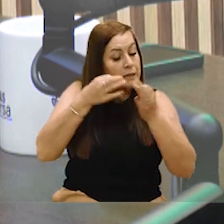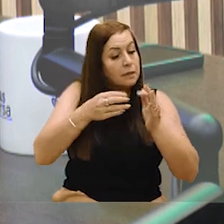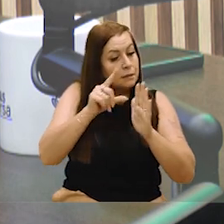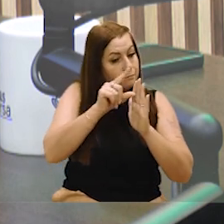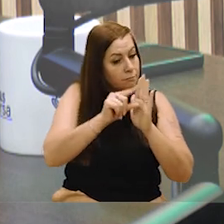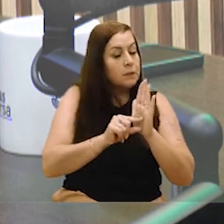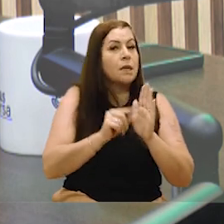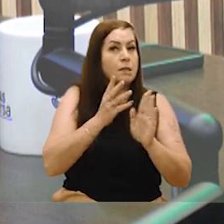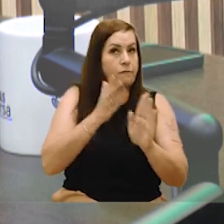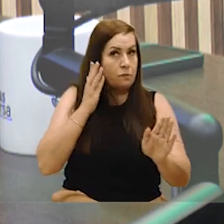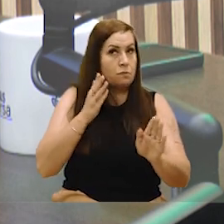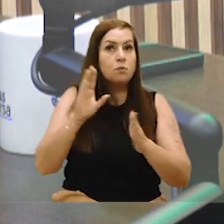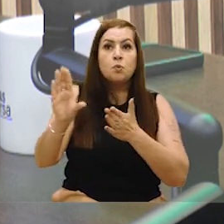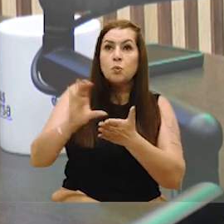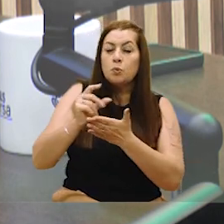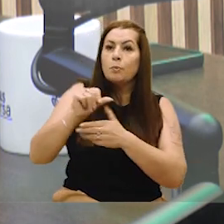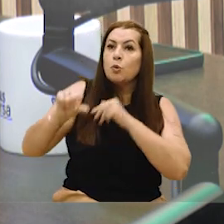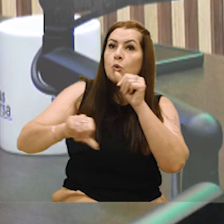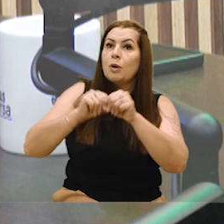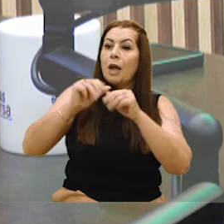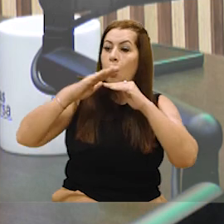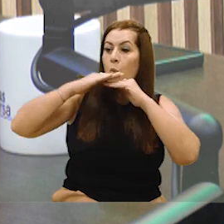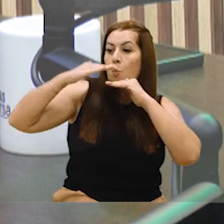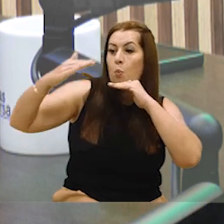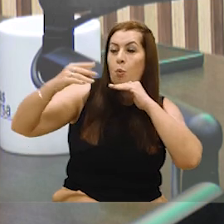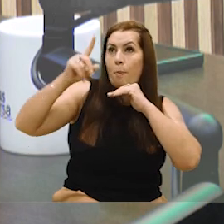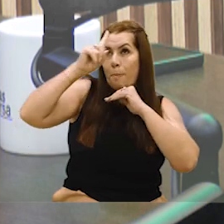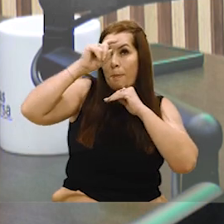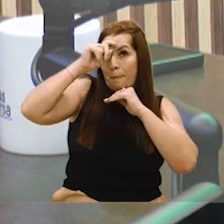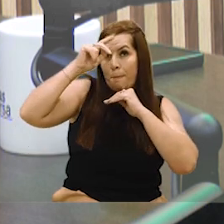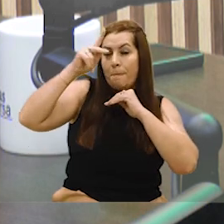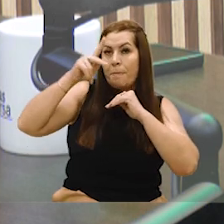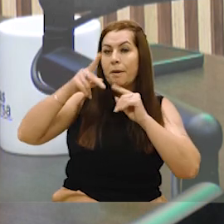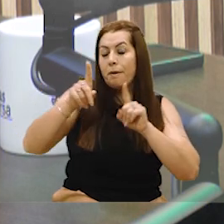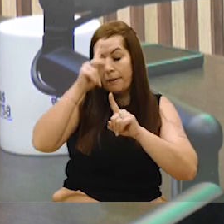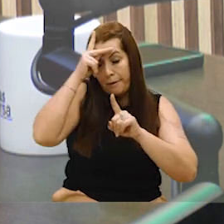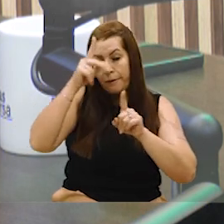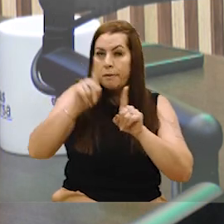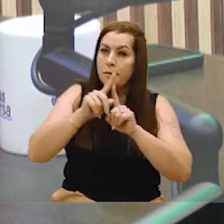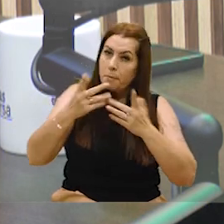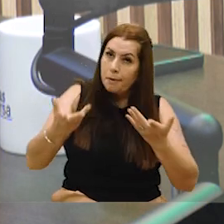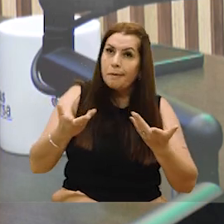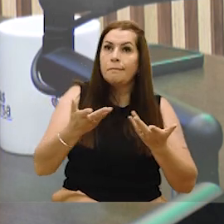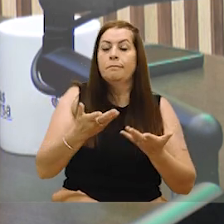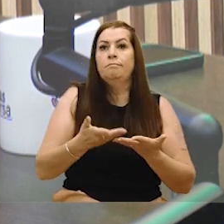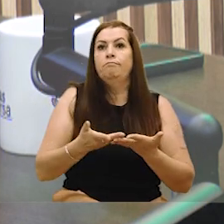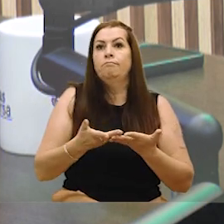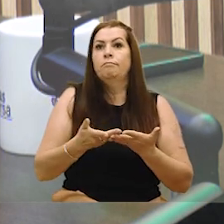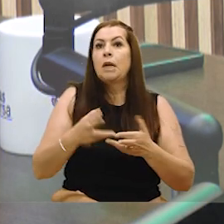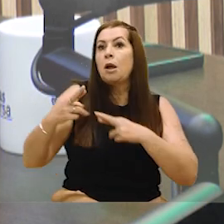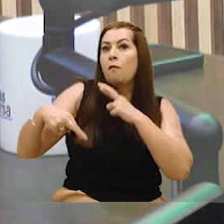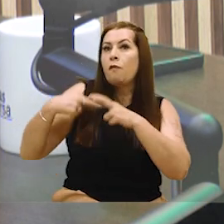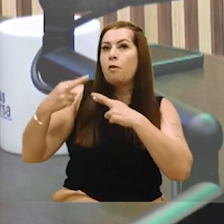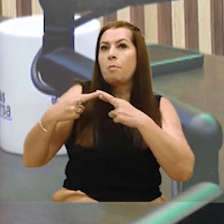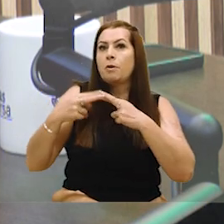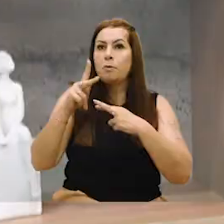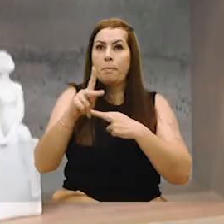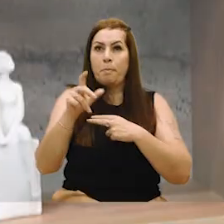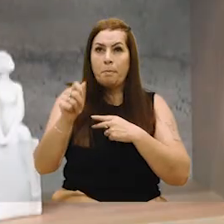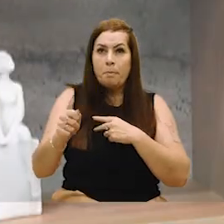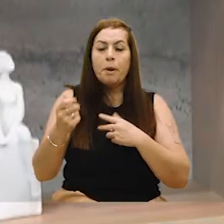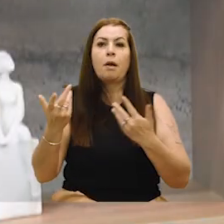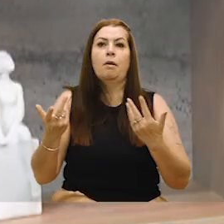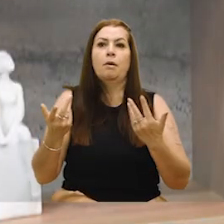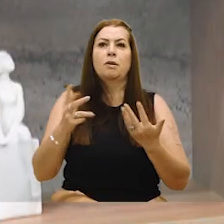déficit. Recursos para trocar todo o telhado do Hospital Pompeia, bem como também a reforma do pronto